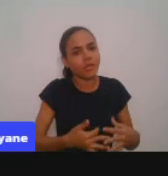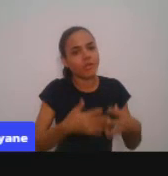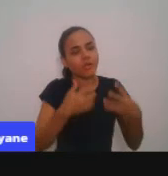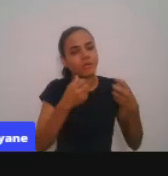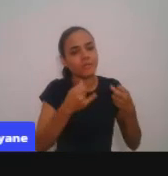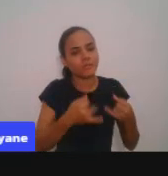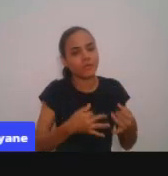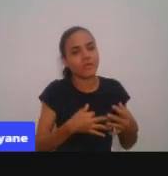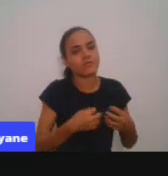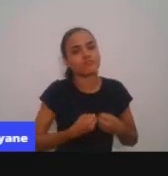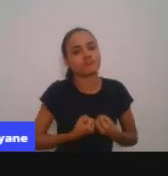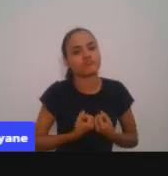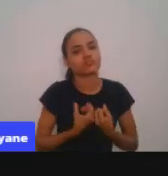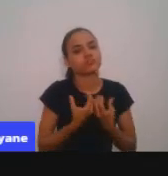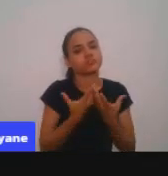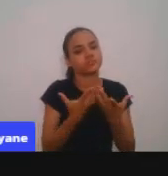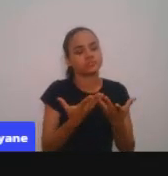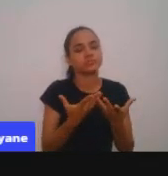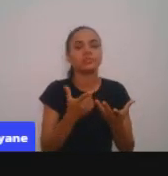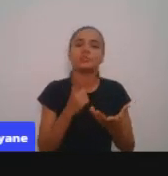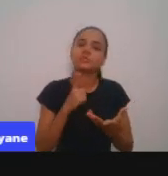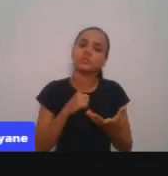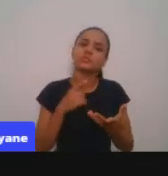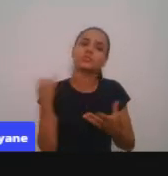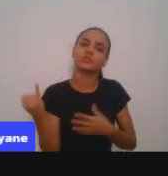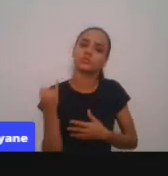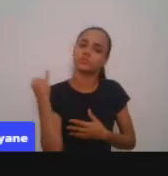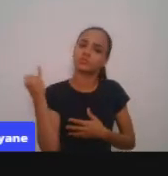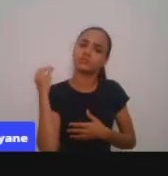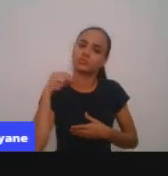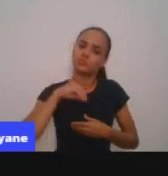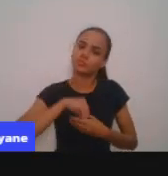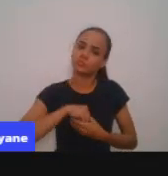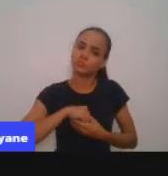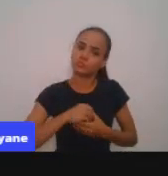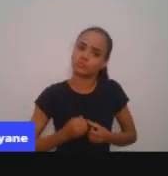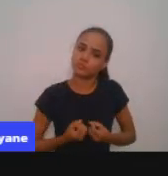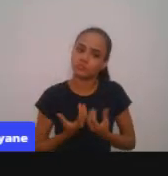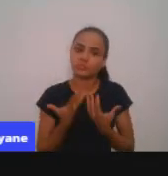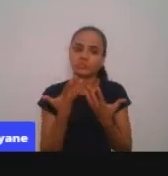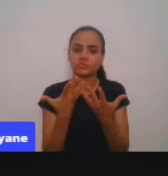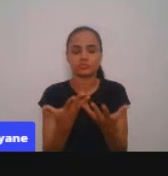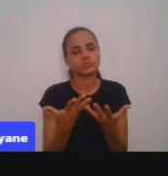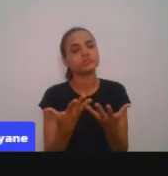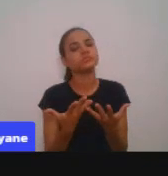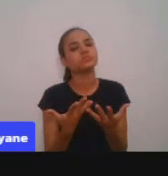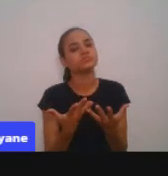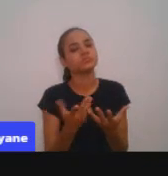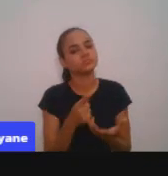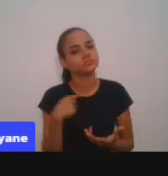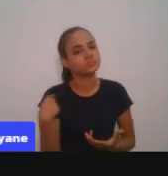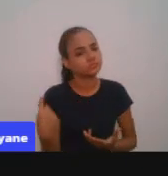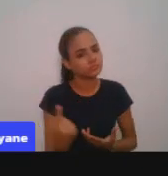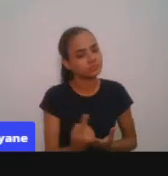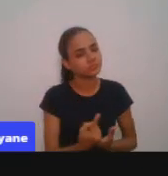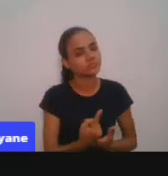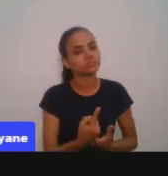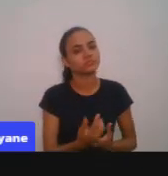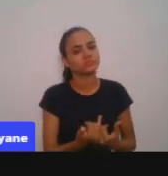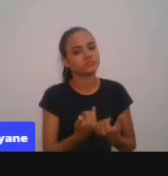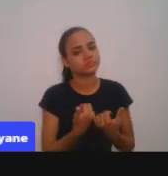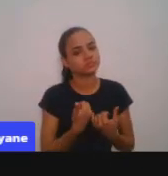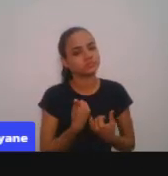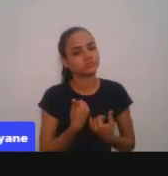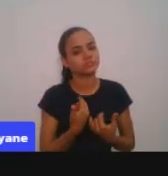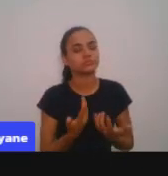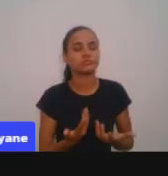também tem coisas muito importantes a nos dizer. Como possibilitar que ele conheça a